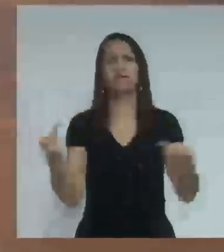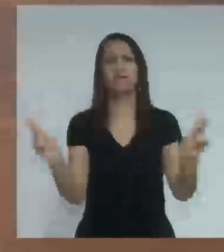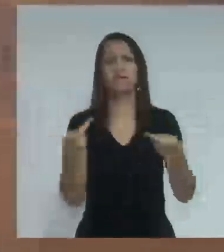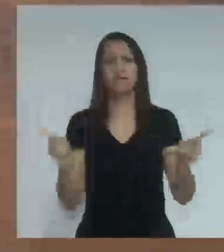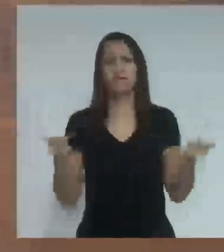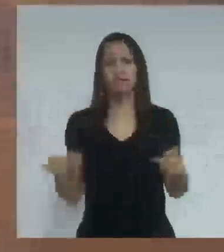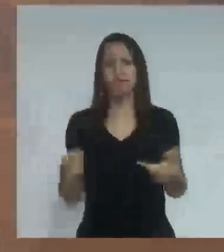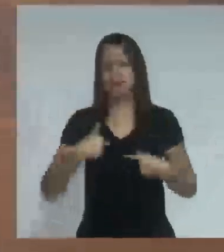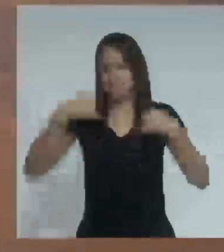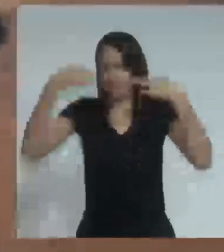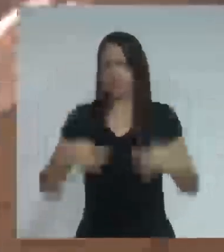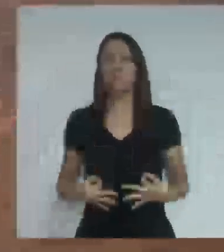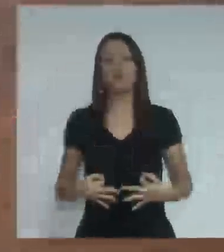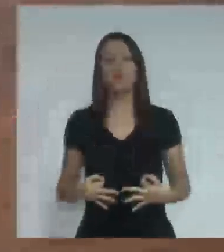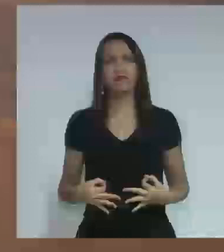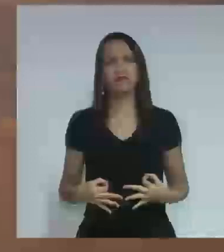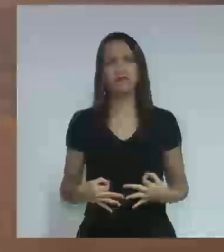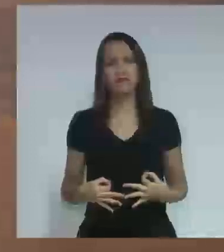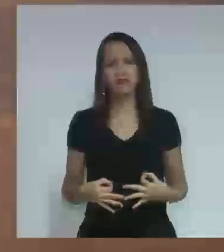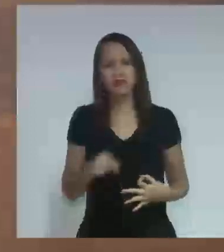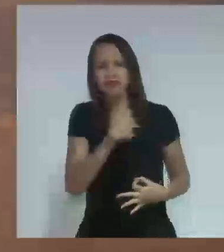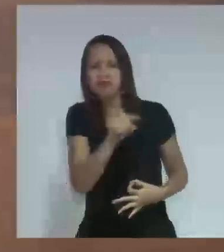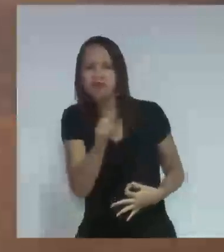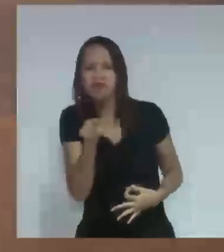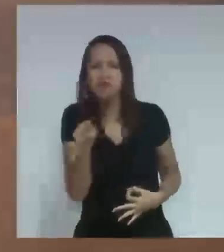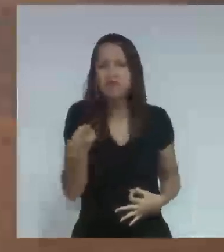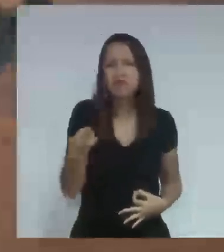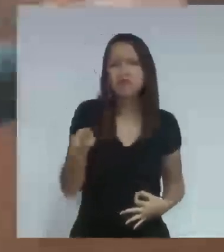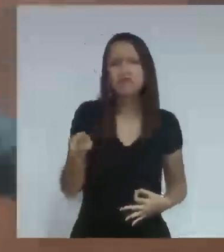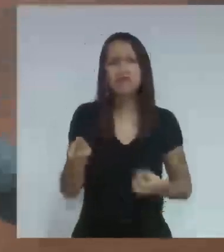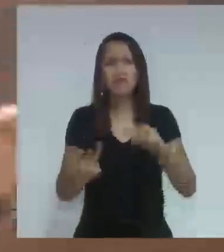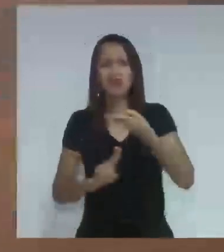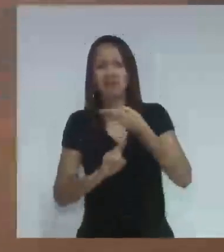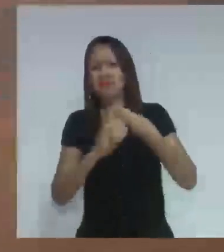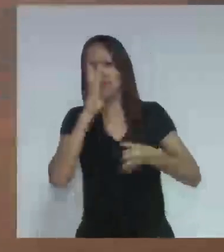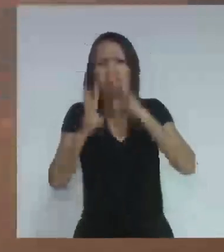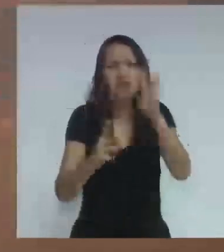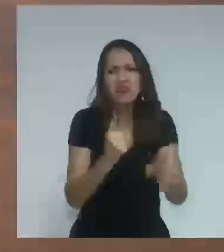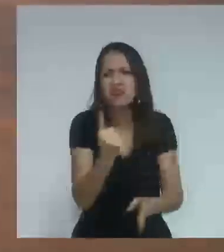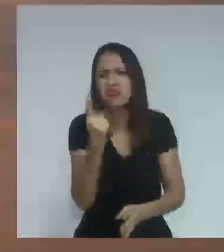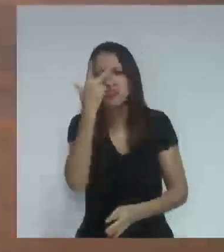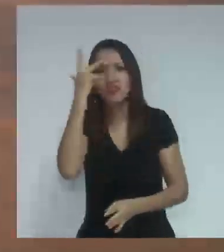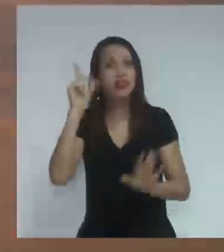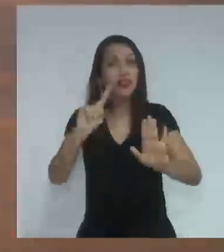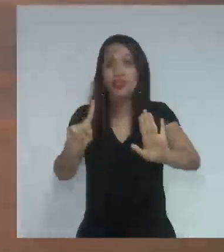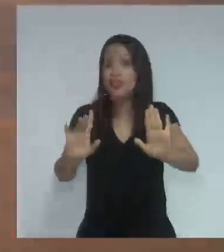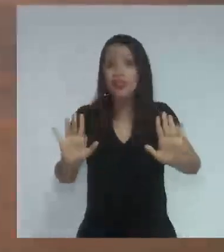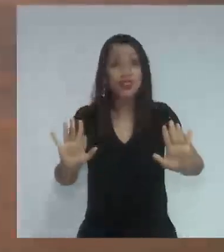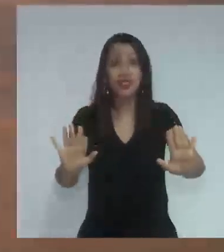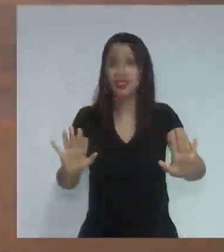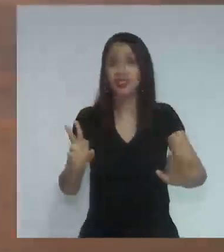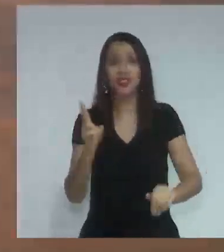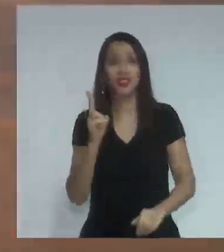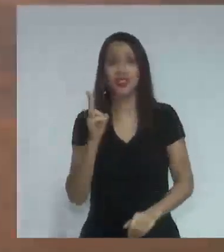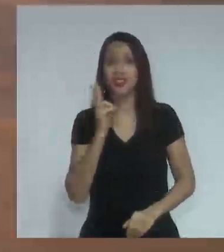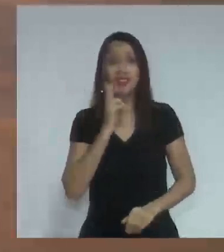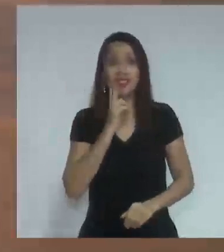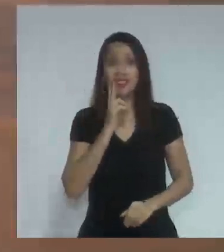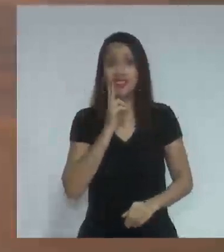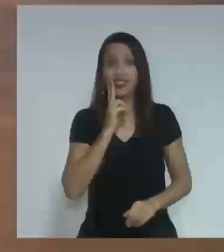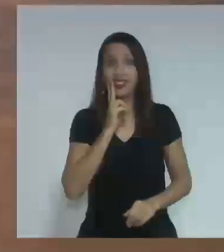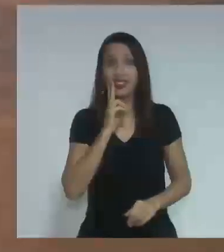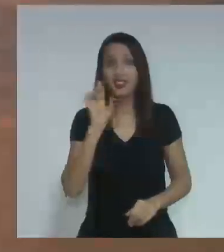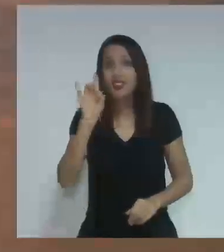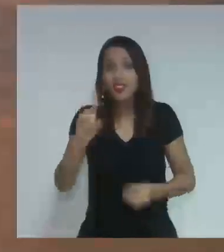certo. Tudo que envolve acha que, né, Capela é de uma pessoa. Não, é Vinhedo. Não é só Capela que existe, é